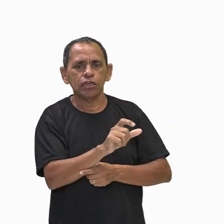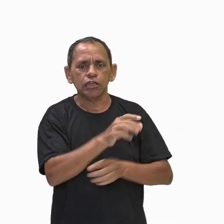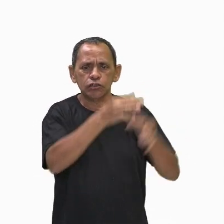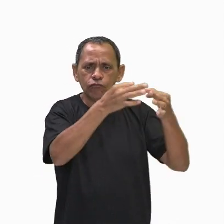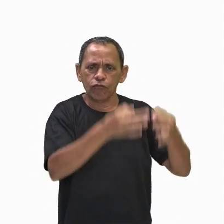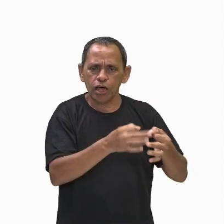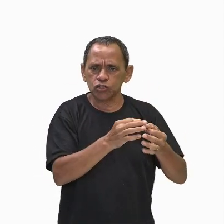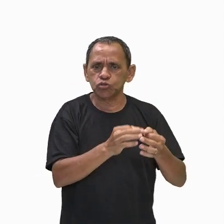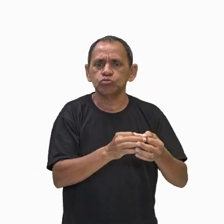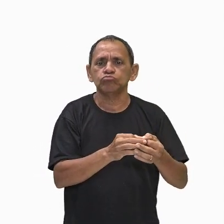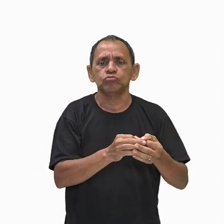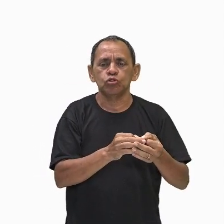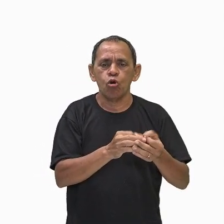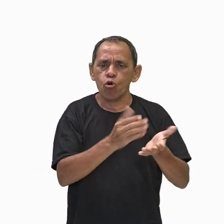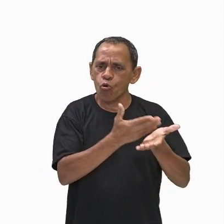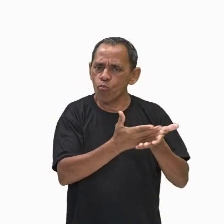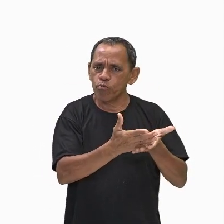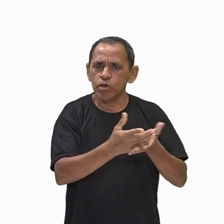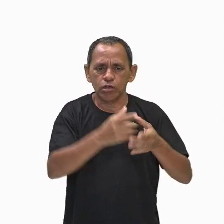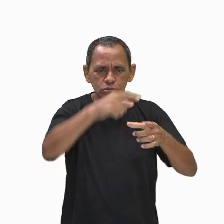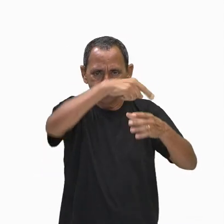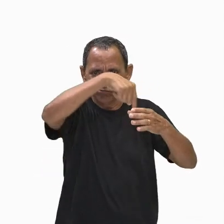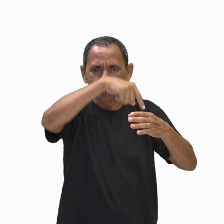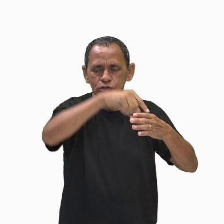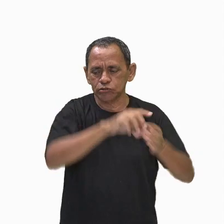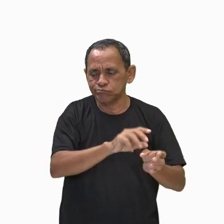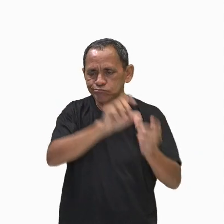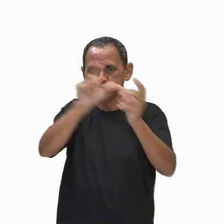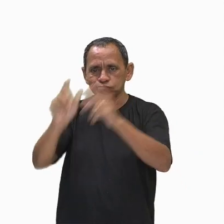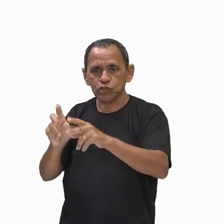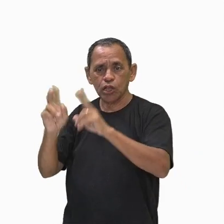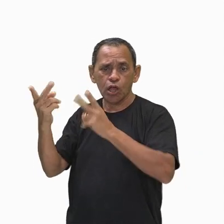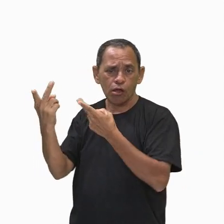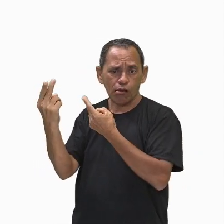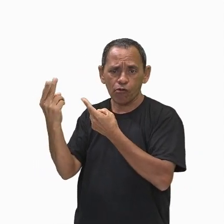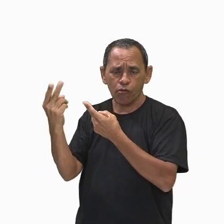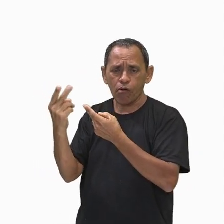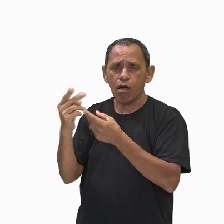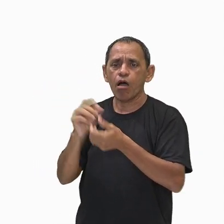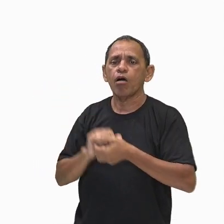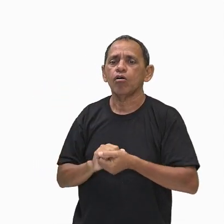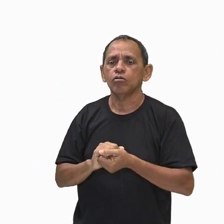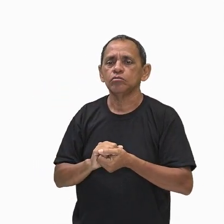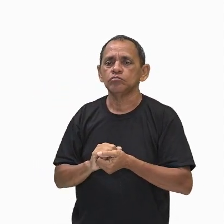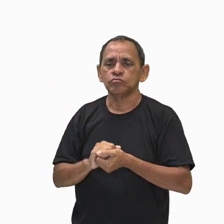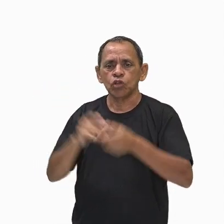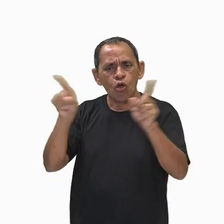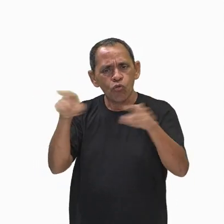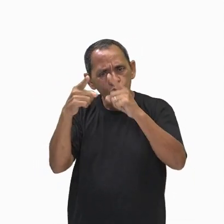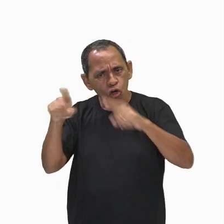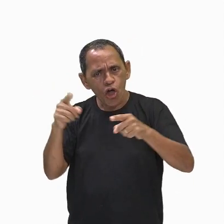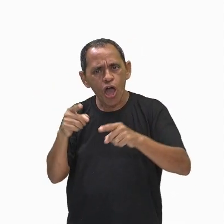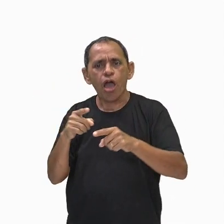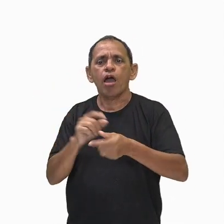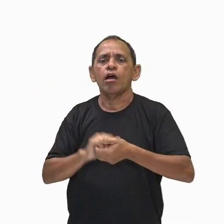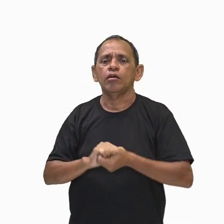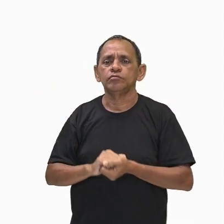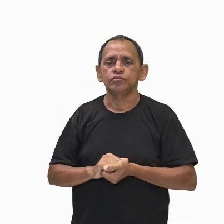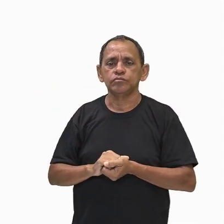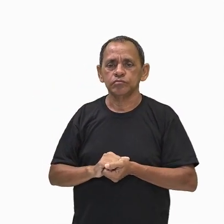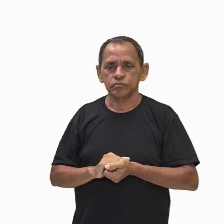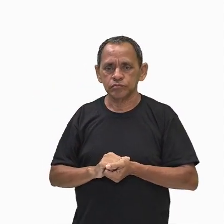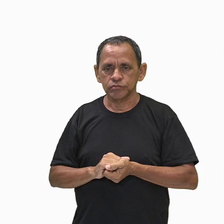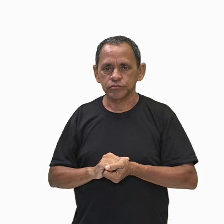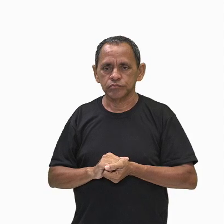CD. E a transcrição seria como tocar uma música em um CD play. O DNA é como um CD e